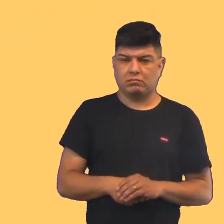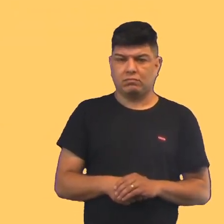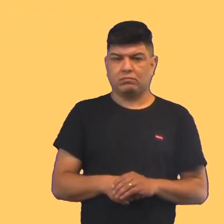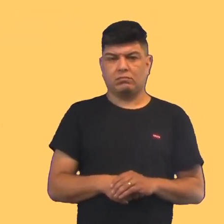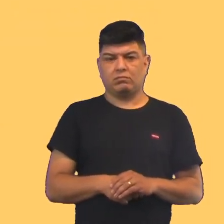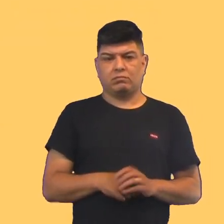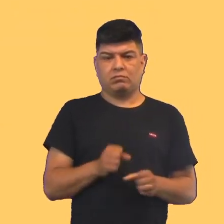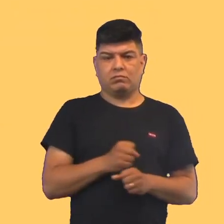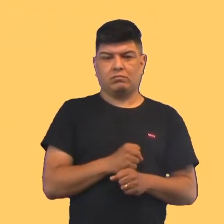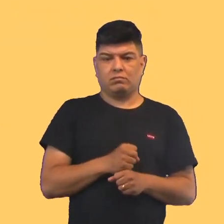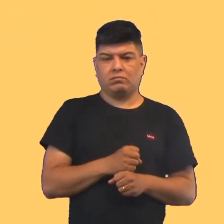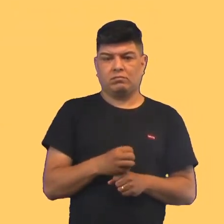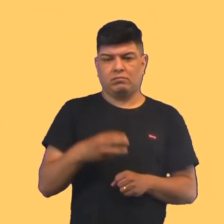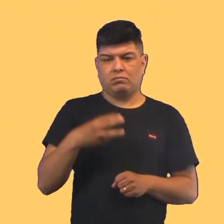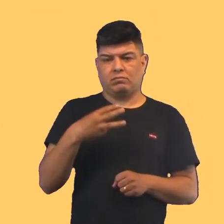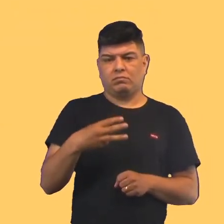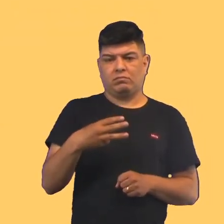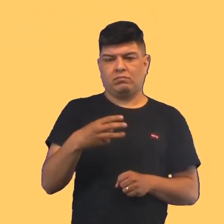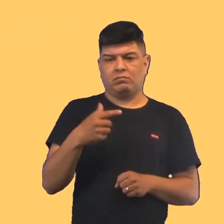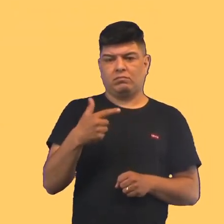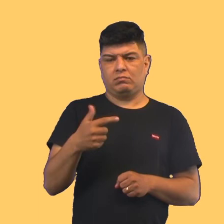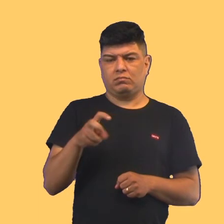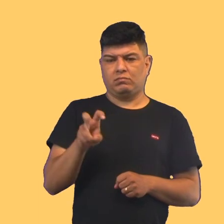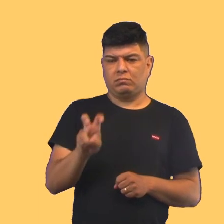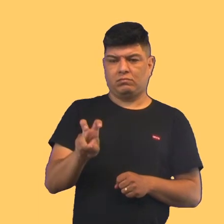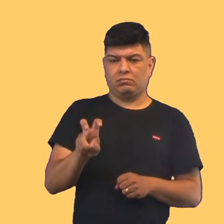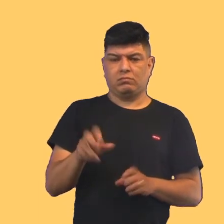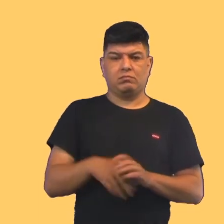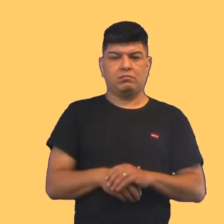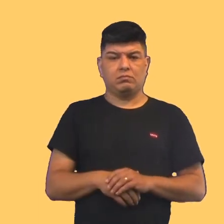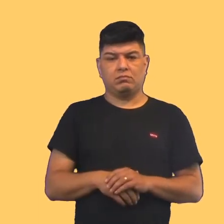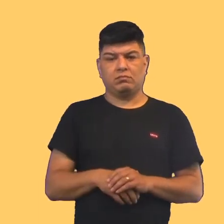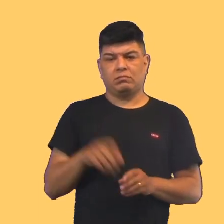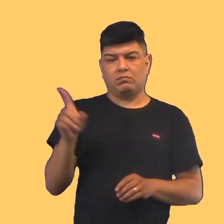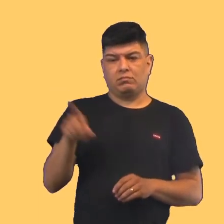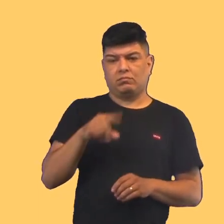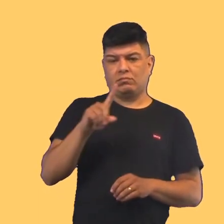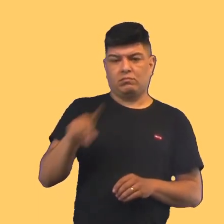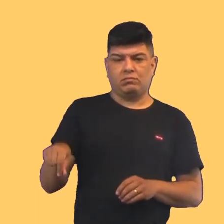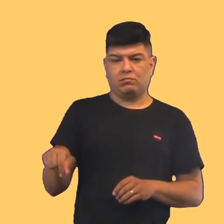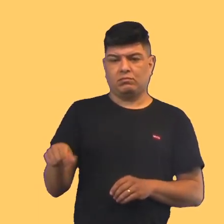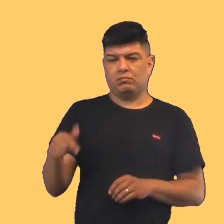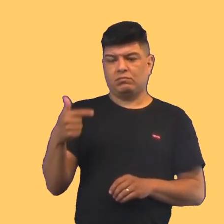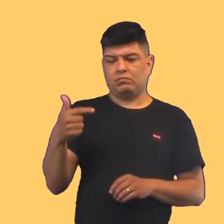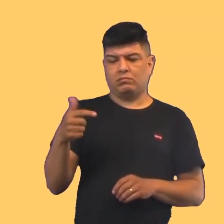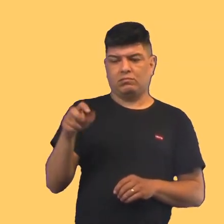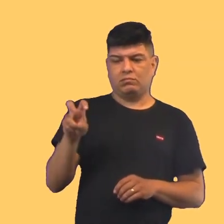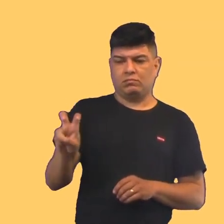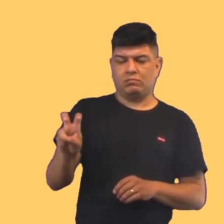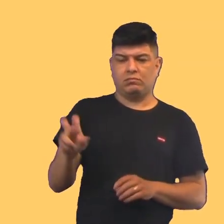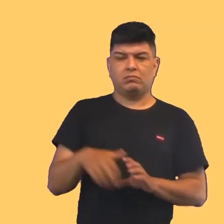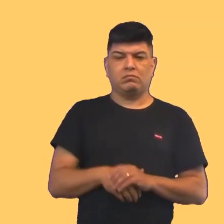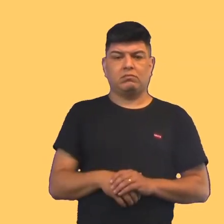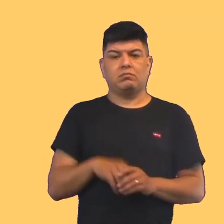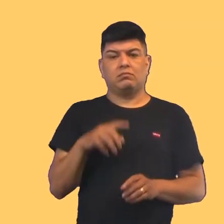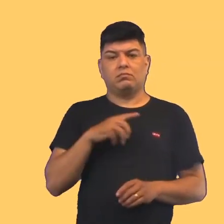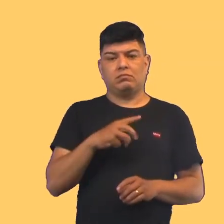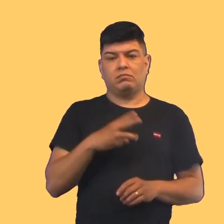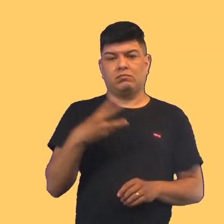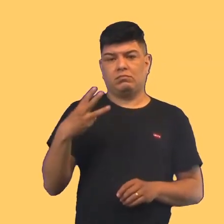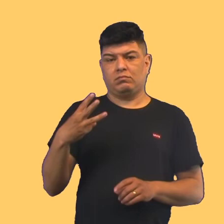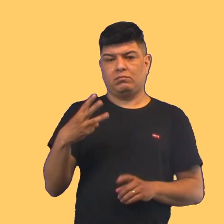Ano de 325. Eliminamos o 2 e o 5. Teremos